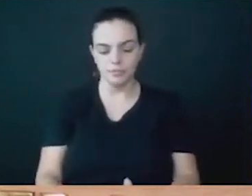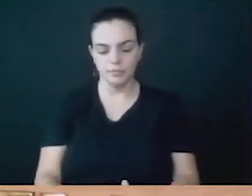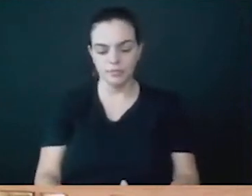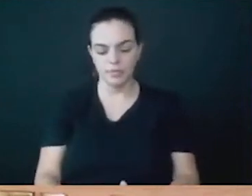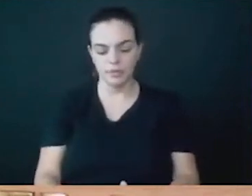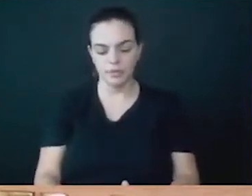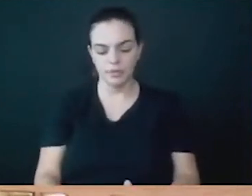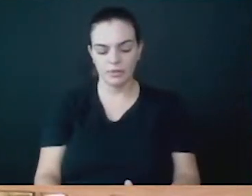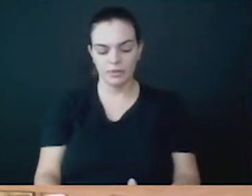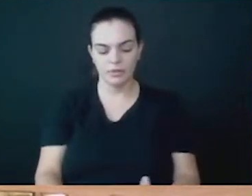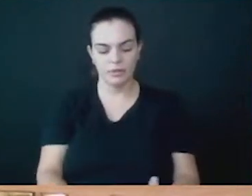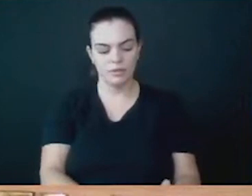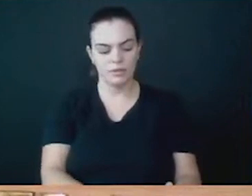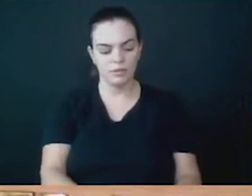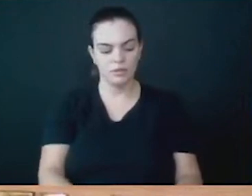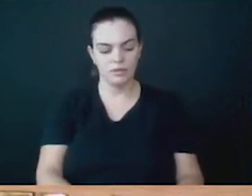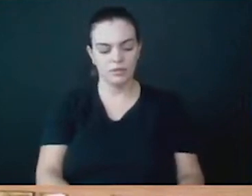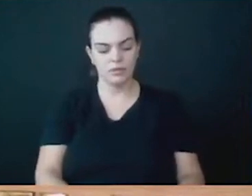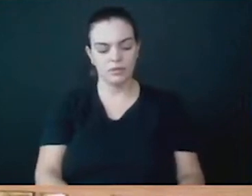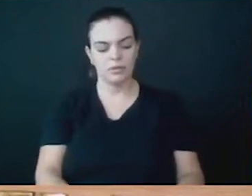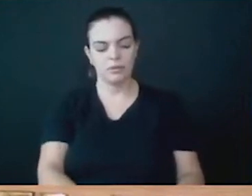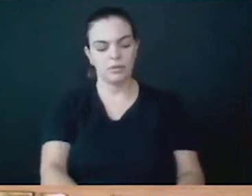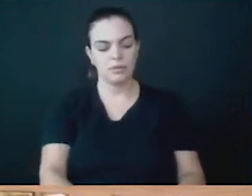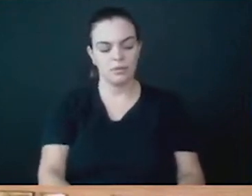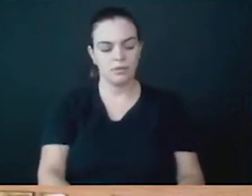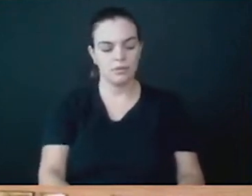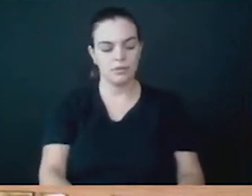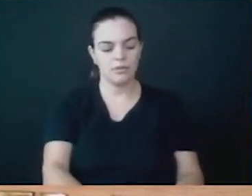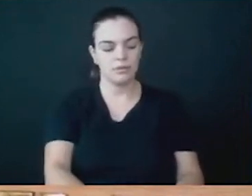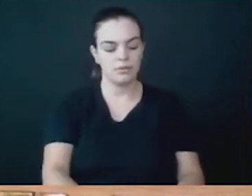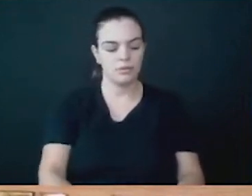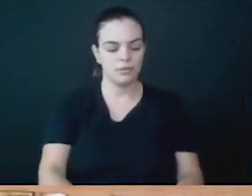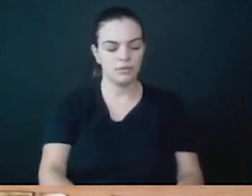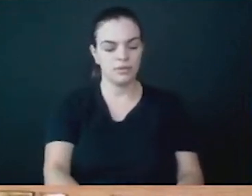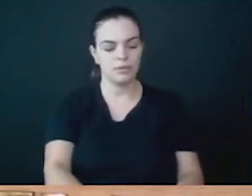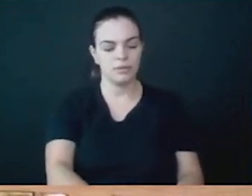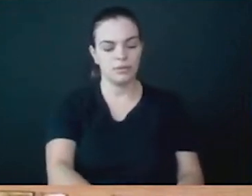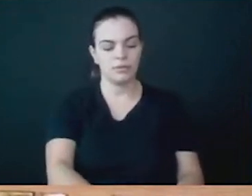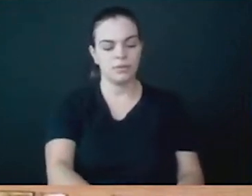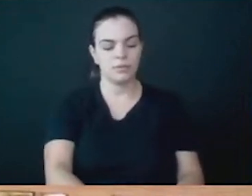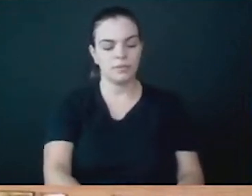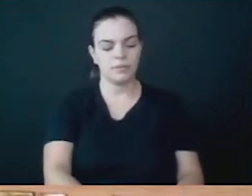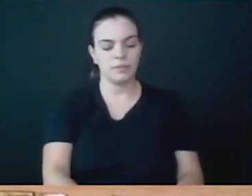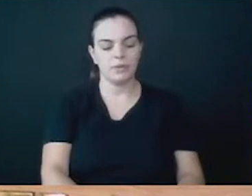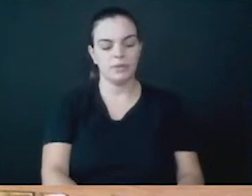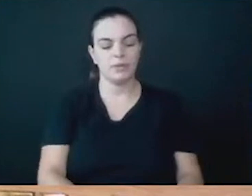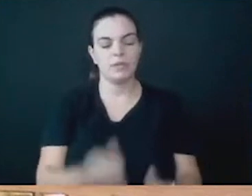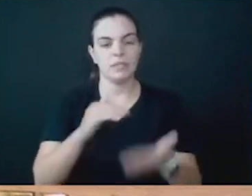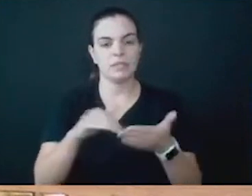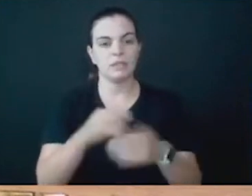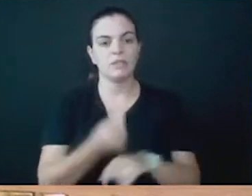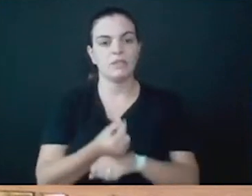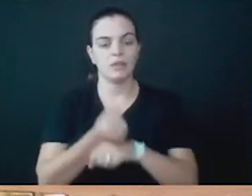LOA. O IMAP sempre se faz presente quando a Secretaria de Finanças vem para apresentar os projetos de lei. Nós sempre